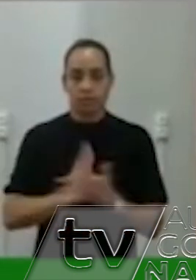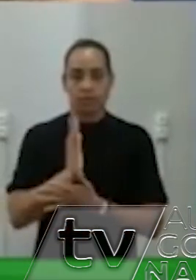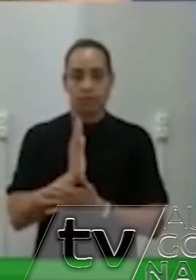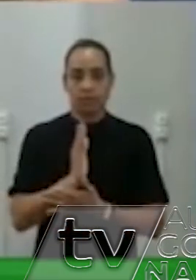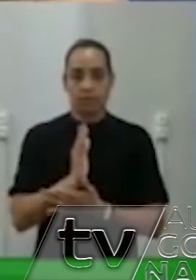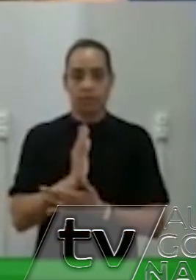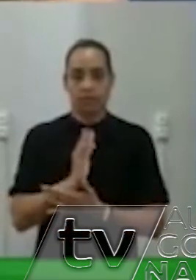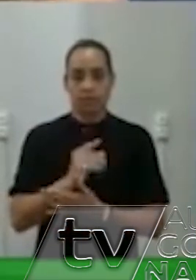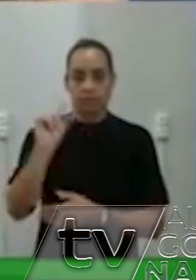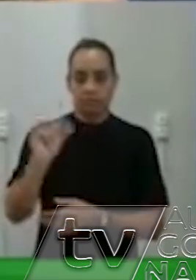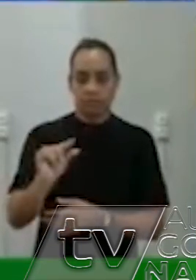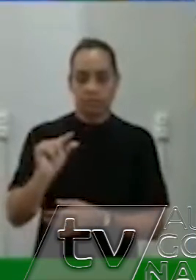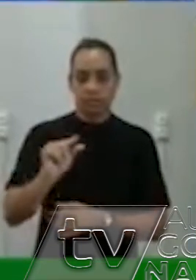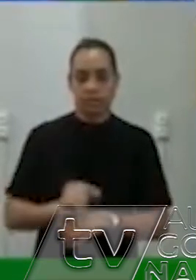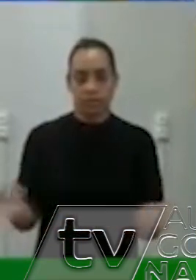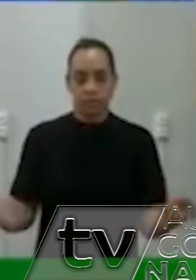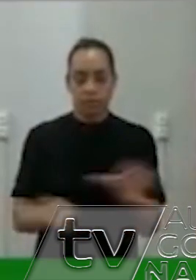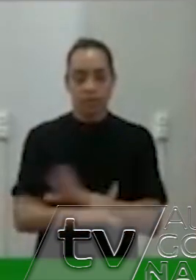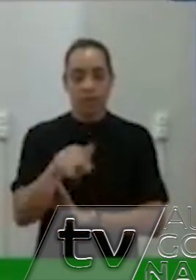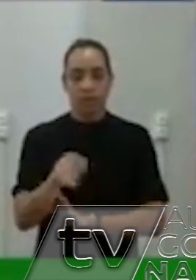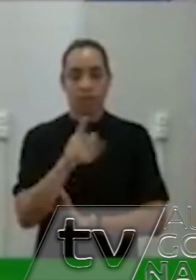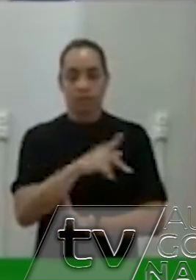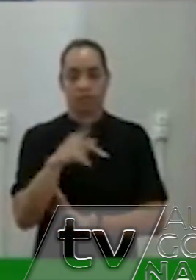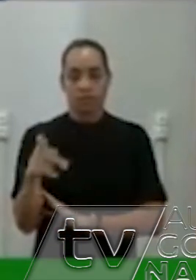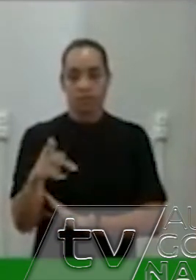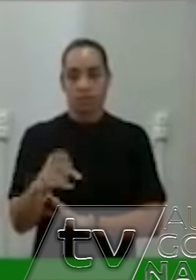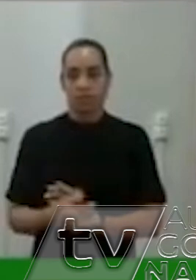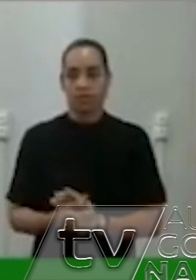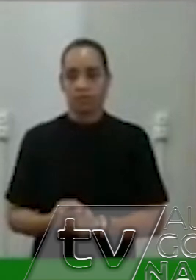Aprovado por unanimidade. Encerrado a ordem do dia, senhor presidente.